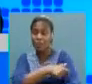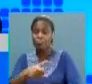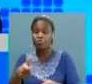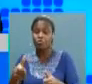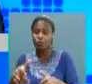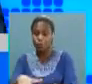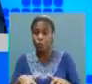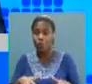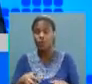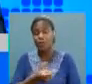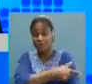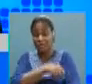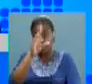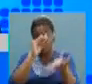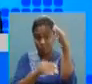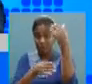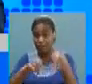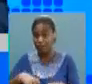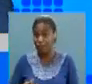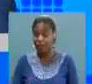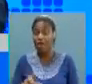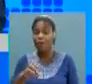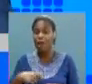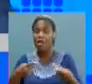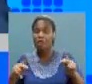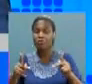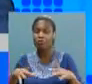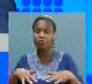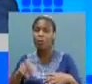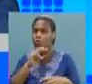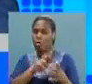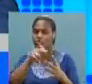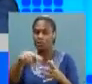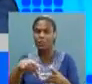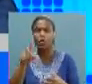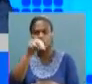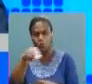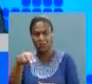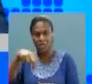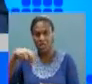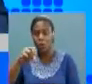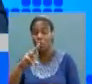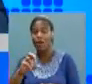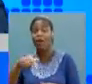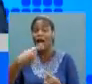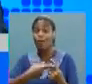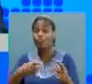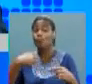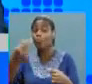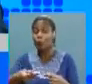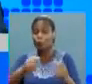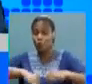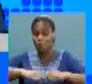cônsules a nossa de com você cabo verde vai ter livre circulação com a sua lista é e com a noruega já no próximo ano o acordo